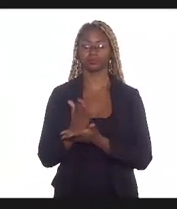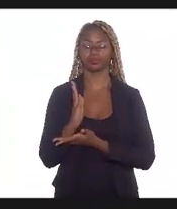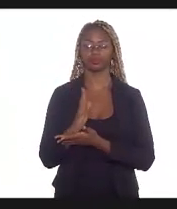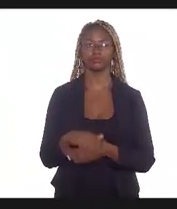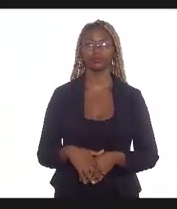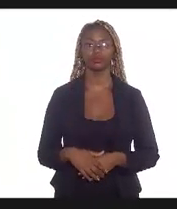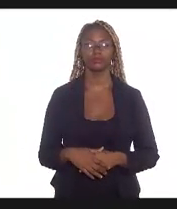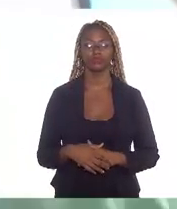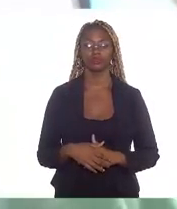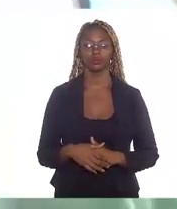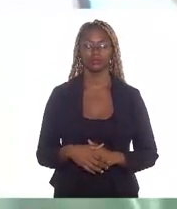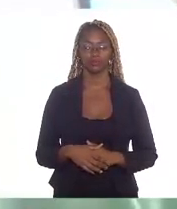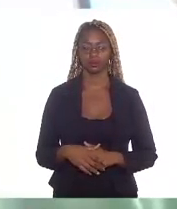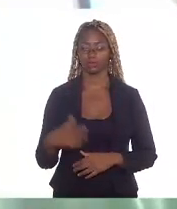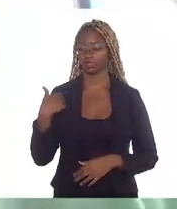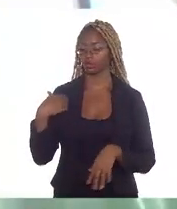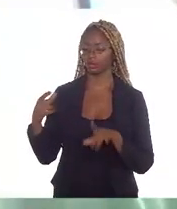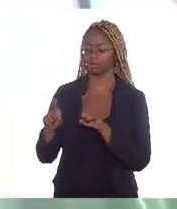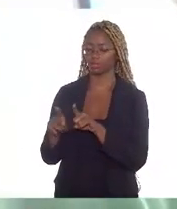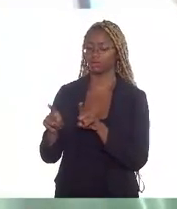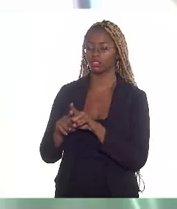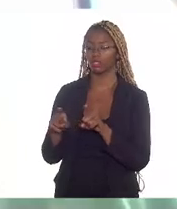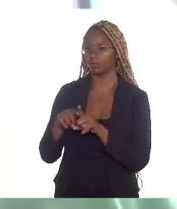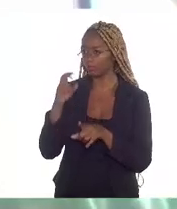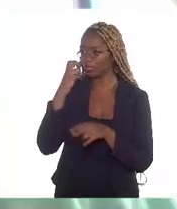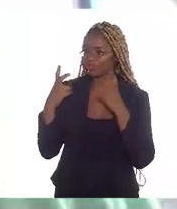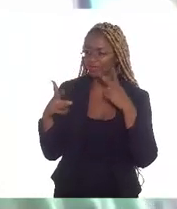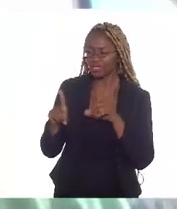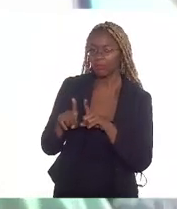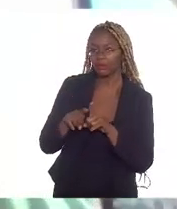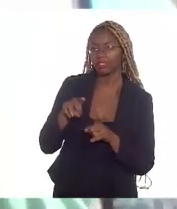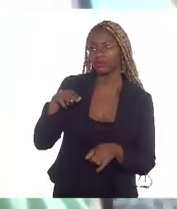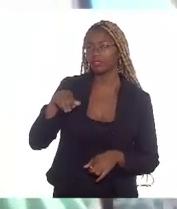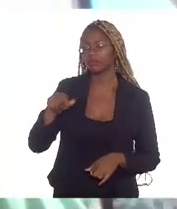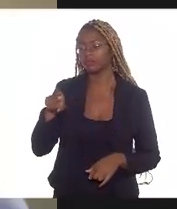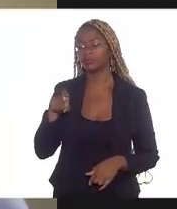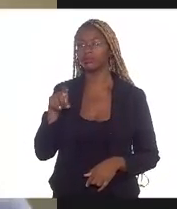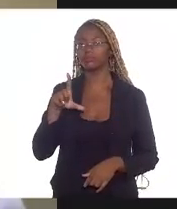aprovado. Inclusive, é do Serginho e do Max Lemos também, o outro.